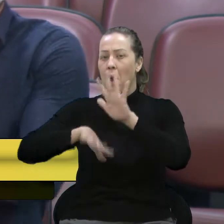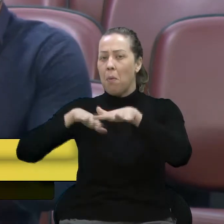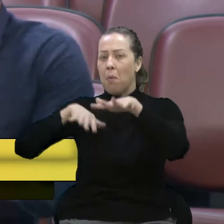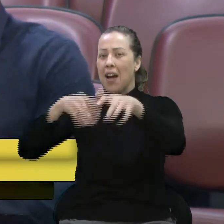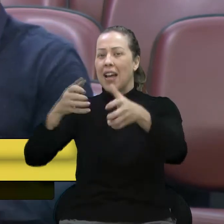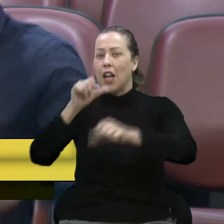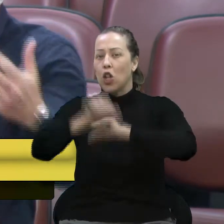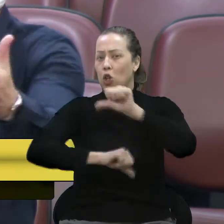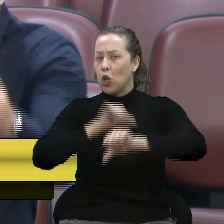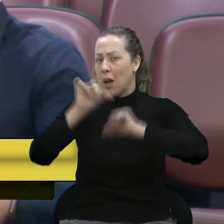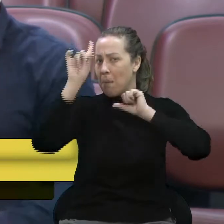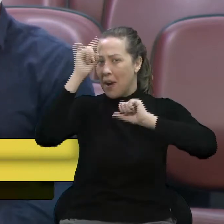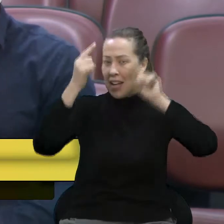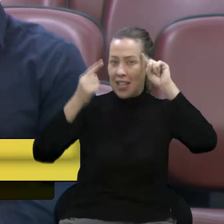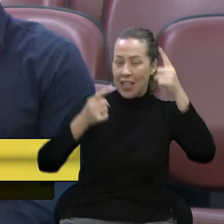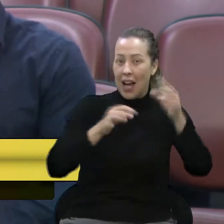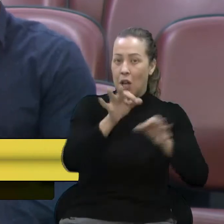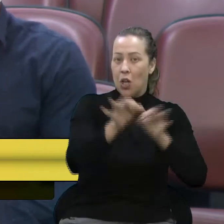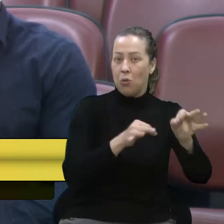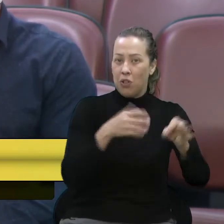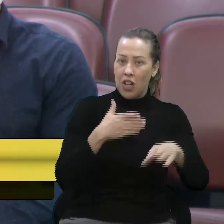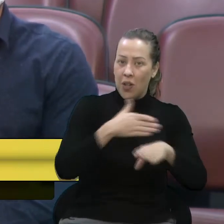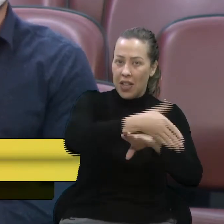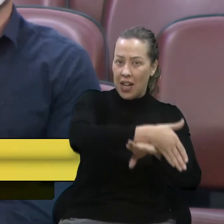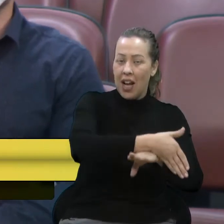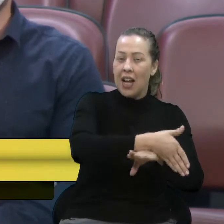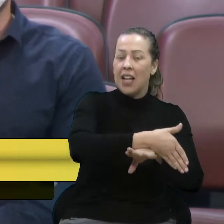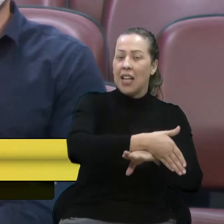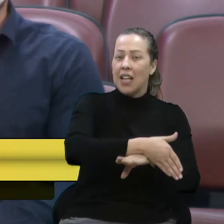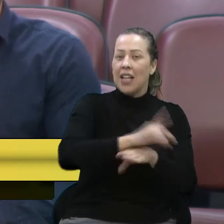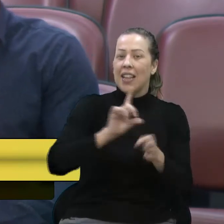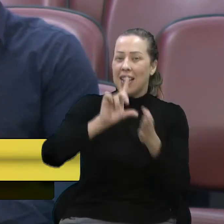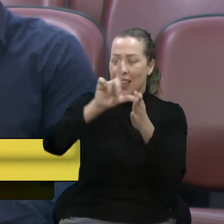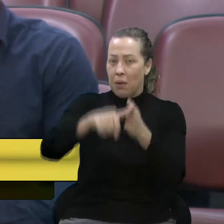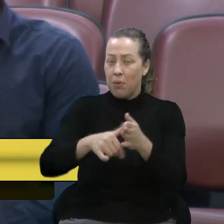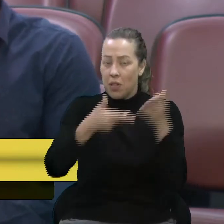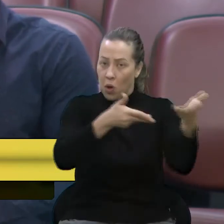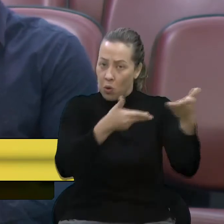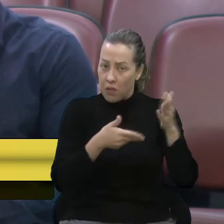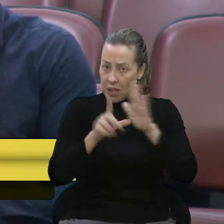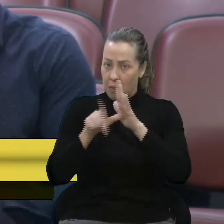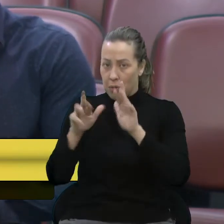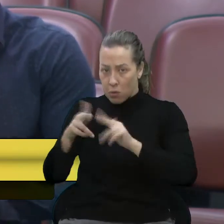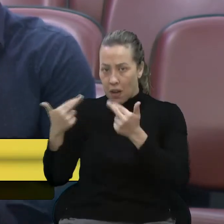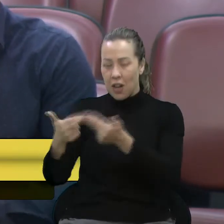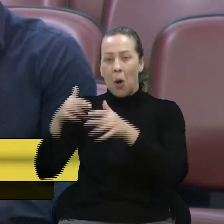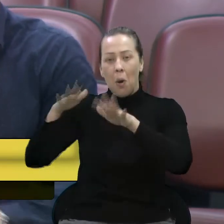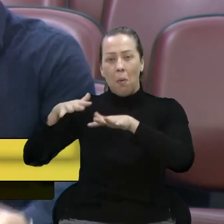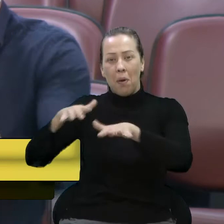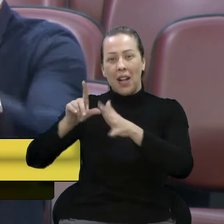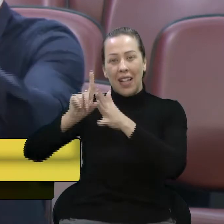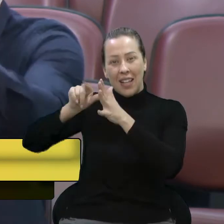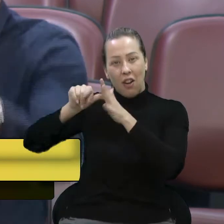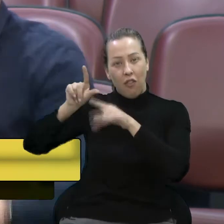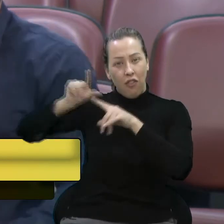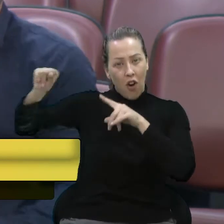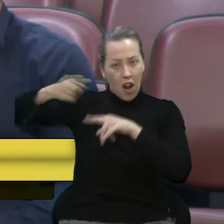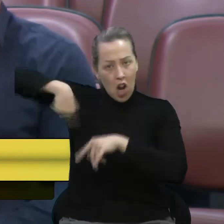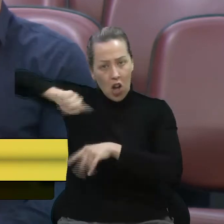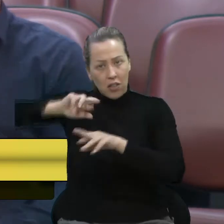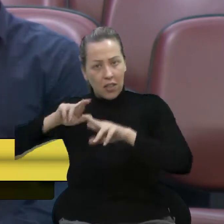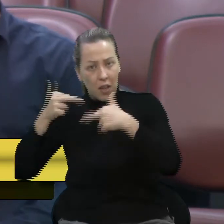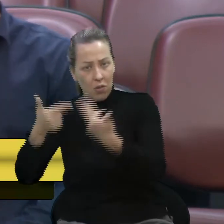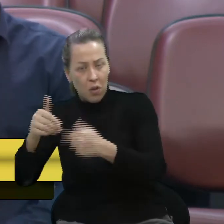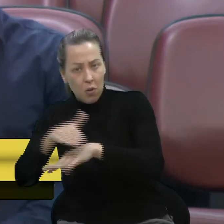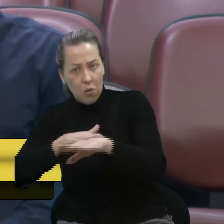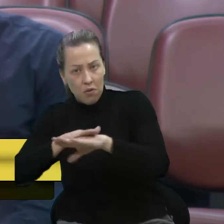querem trocar ideia antes do seu projeto entrar em questão, até ele convida o senhor para depois comigo, a gente sair fora do plenário. Mas te parabenizo